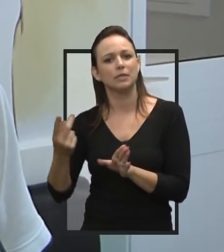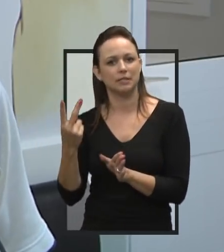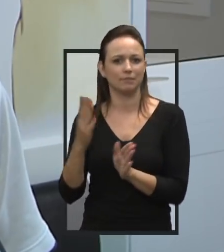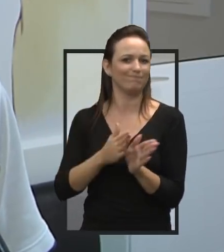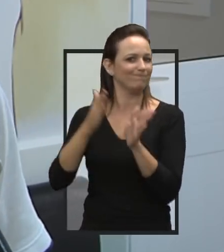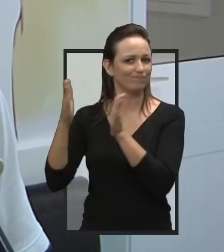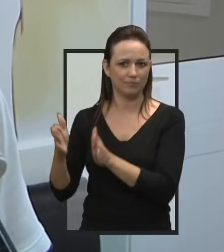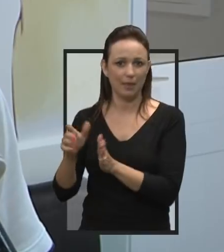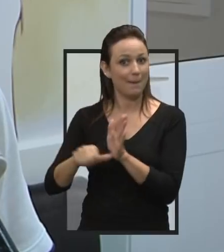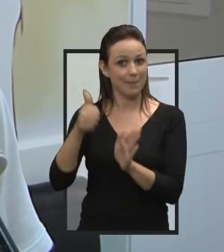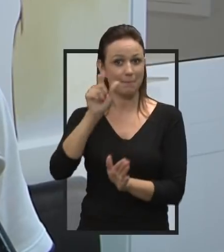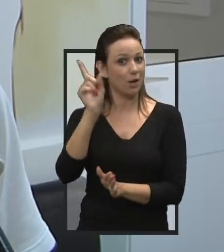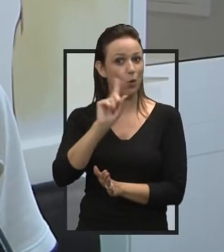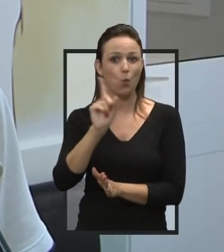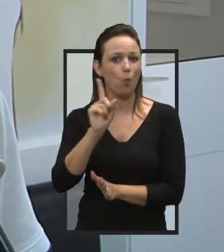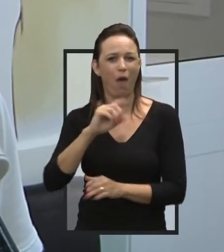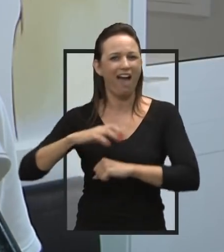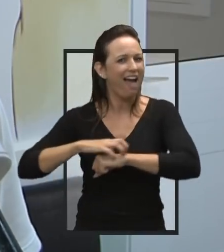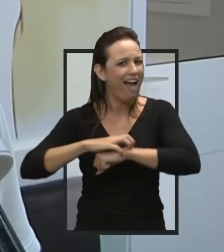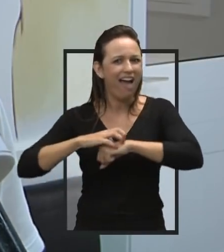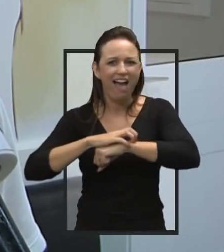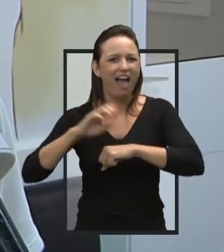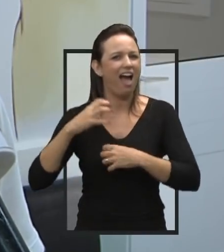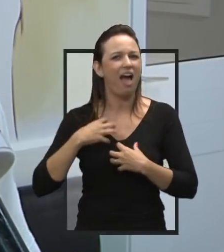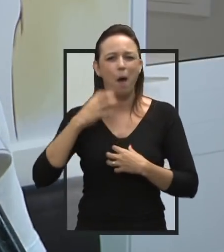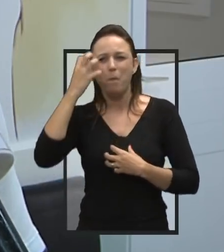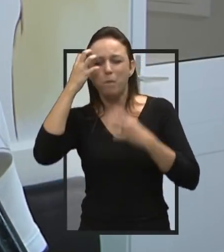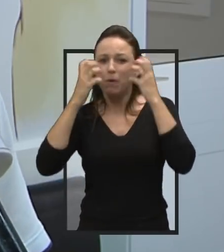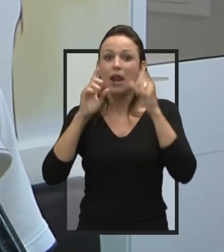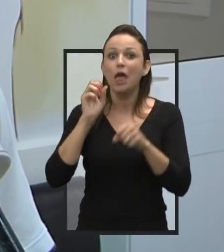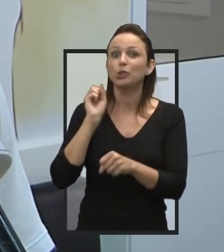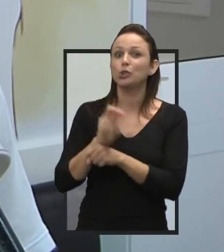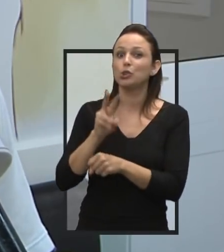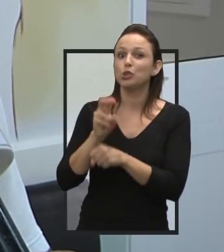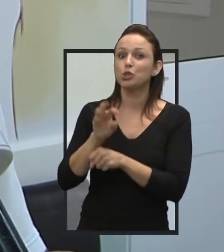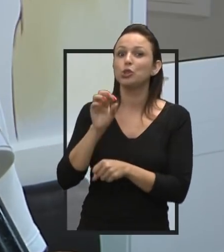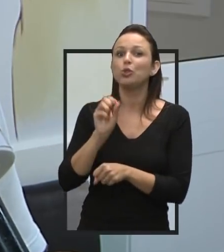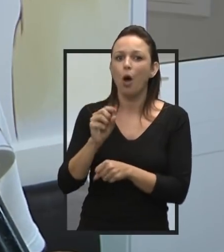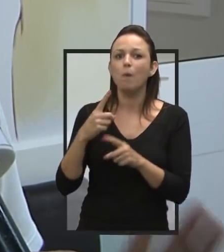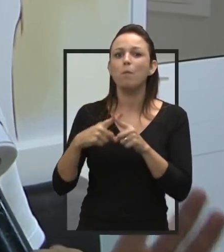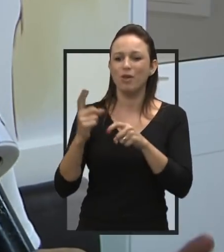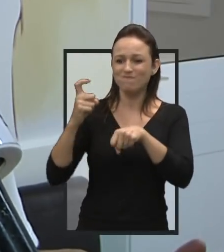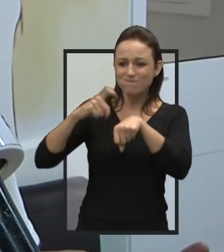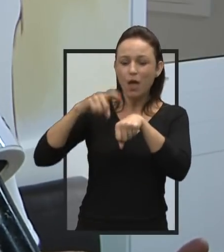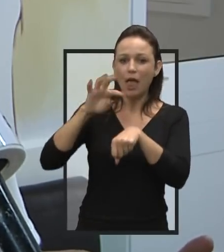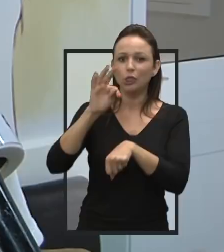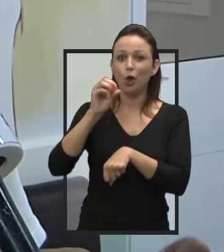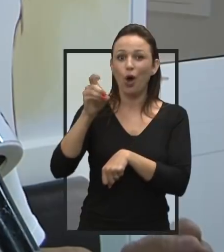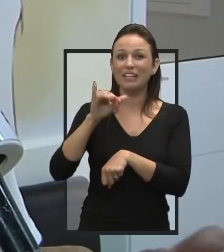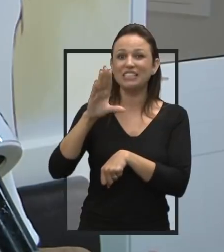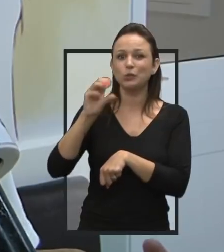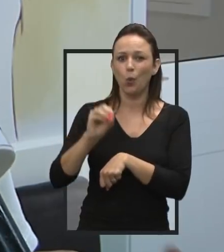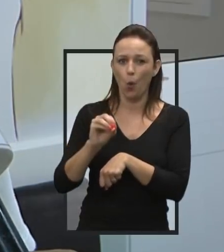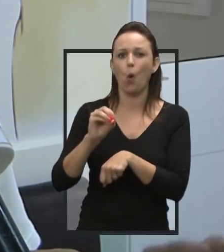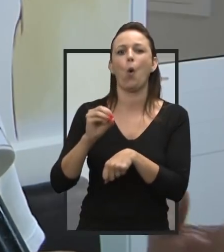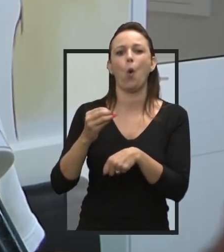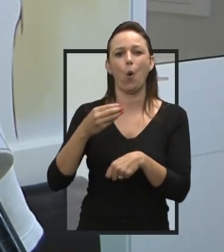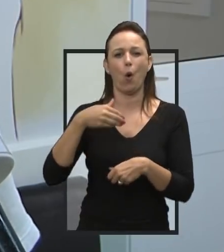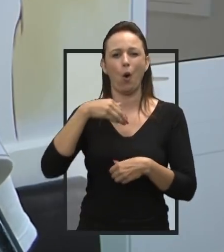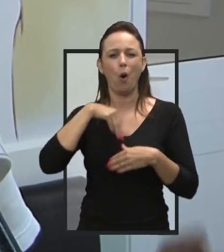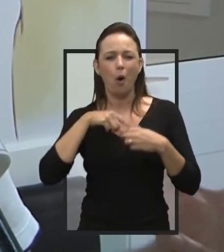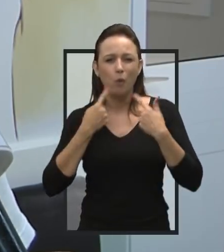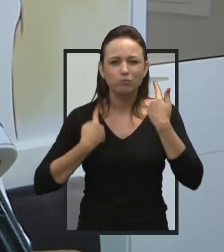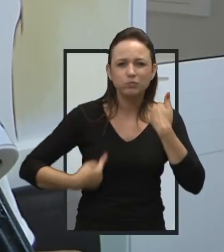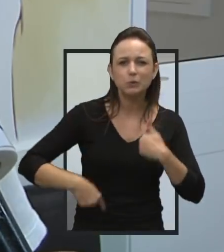primeira parte não é alérgica, a primeira parte é tóxica mesmo, é uma substância tóxica que cai no seu organismo, seu coração começa